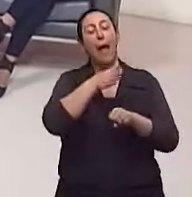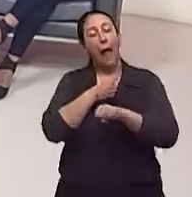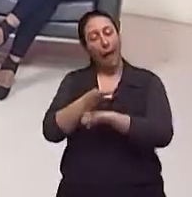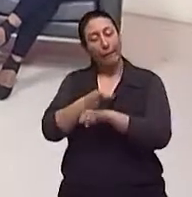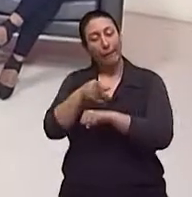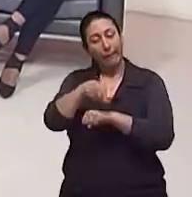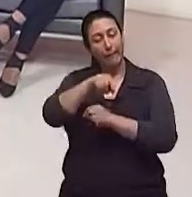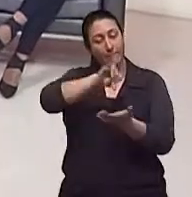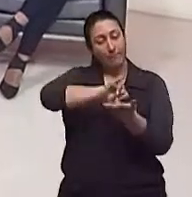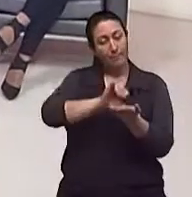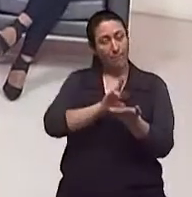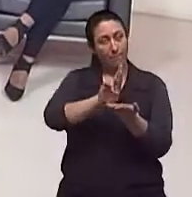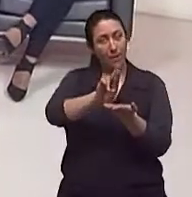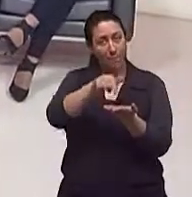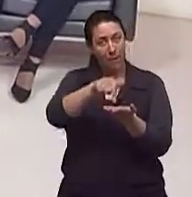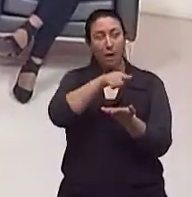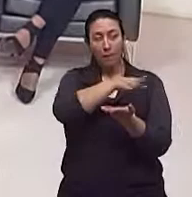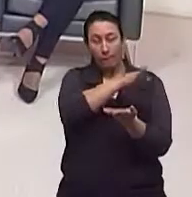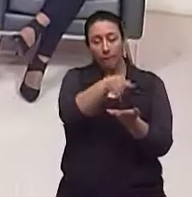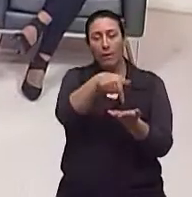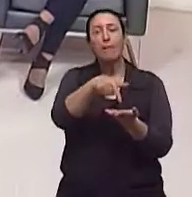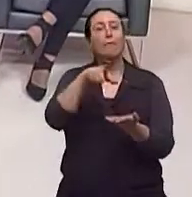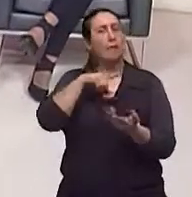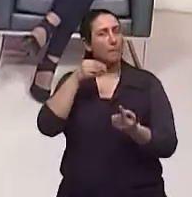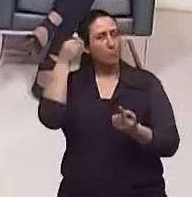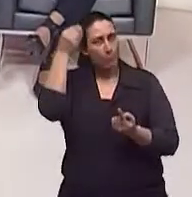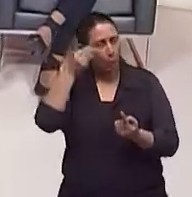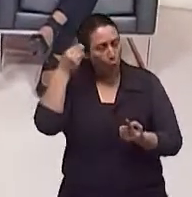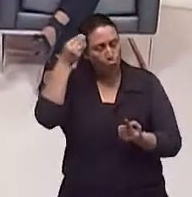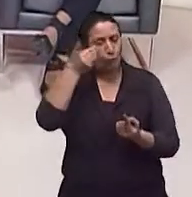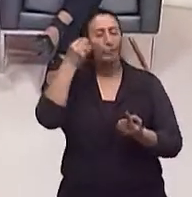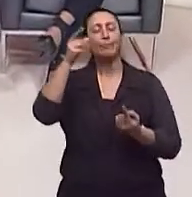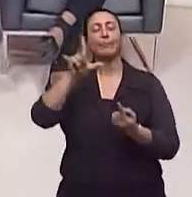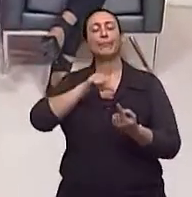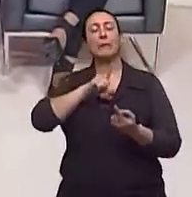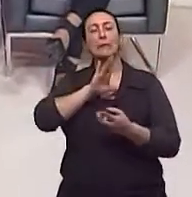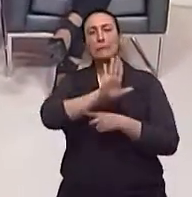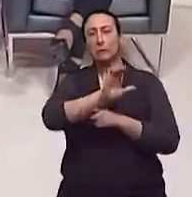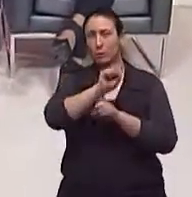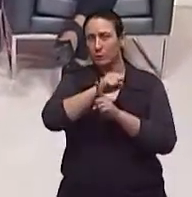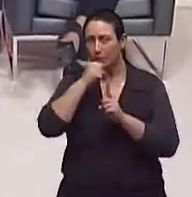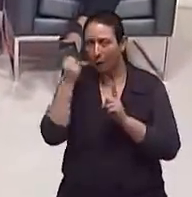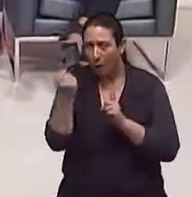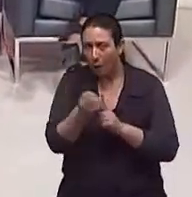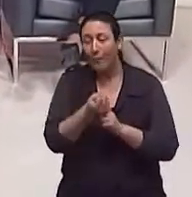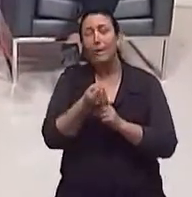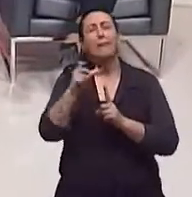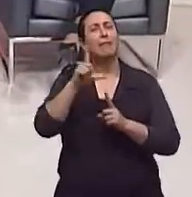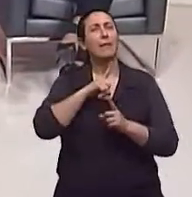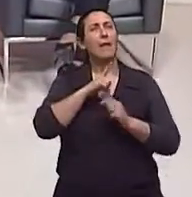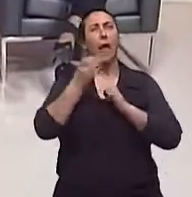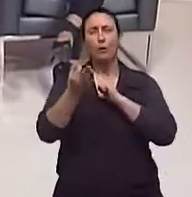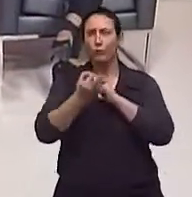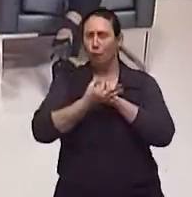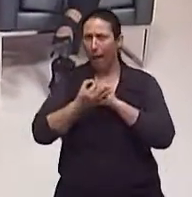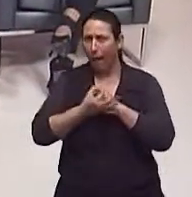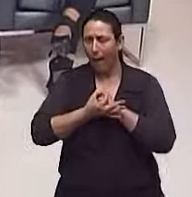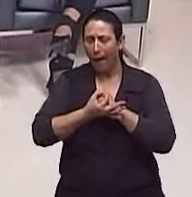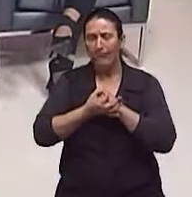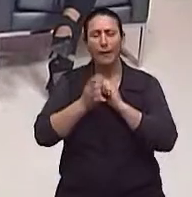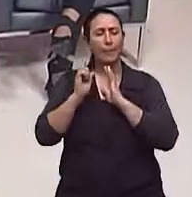termos de a psicologia no centro de referência da Assistência Social a gente tem uma advogada